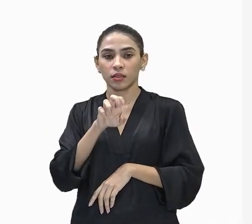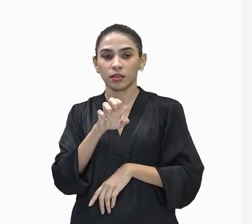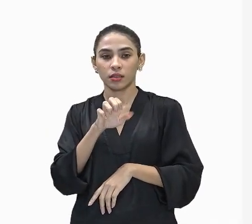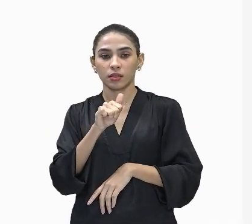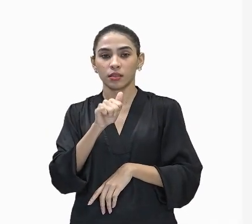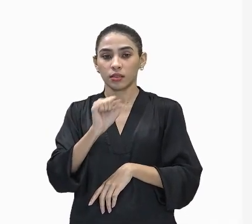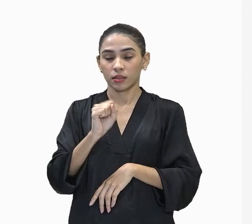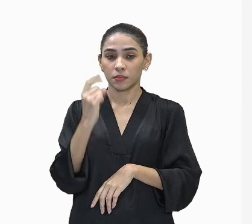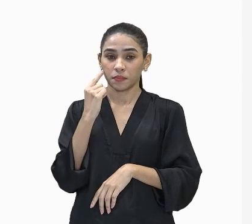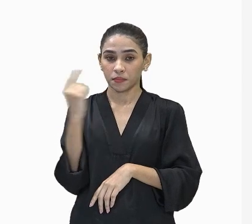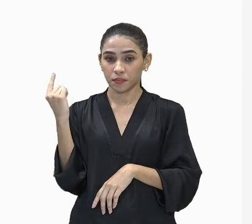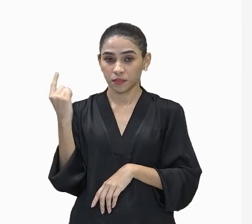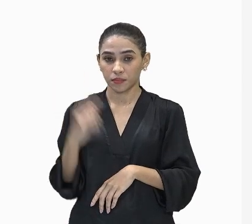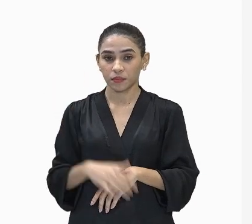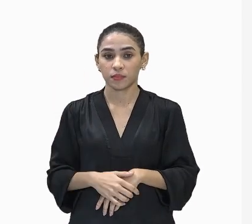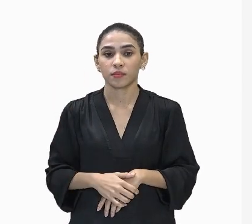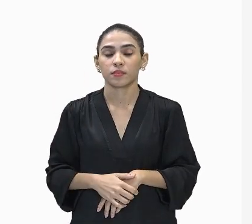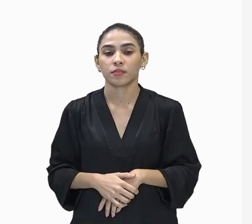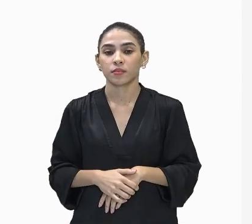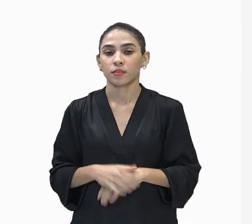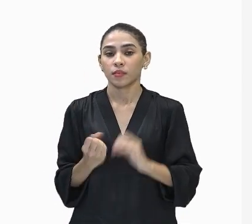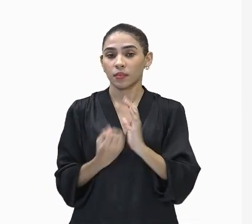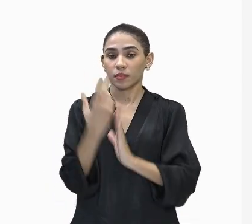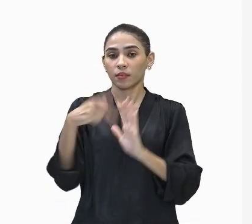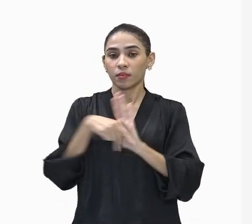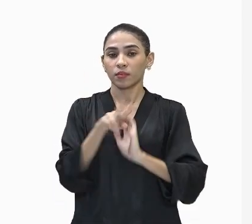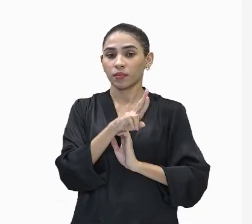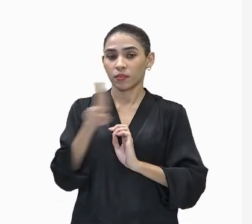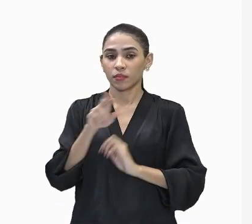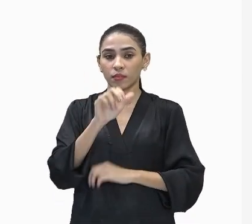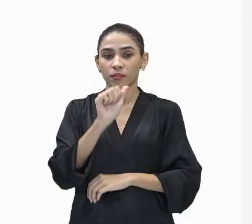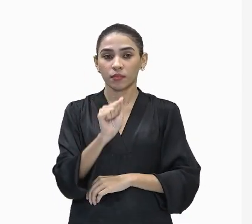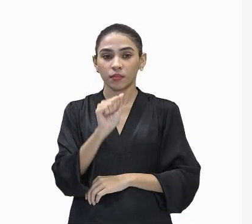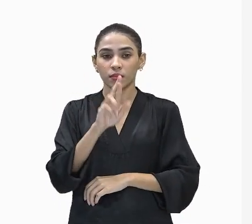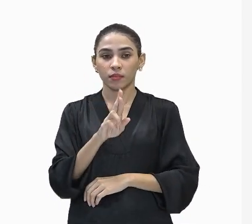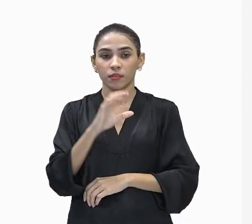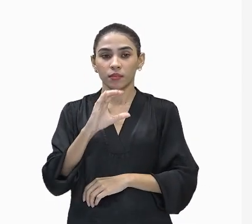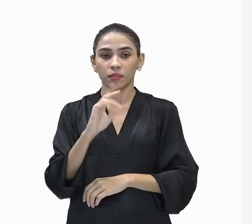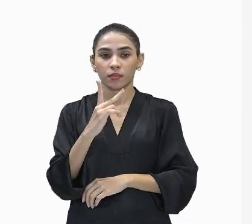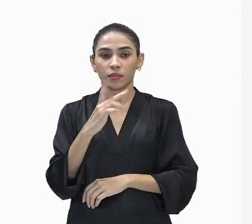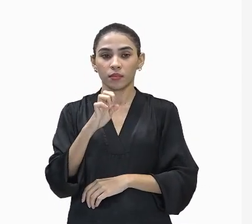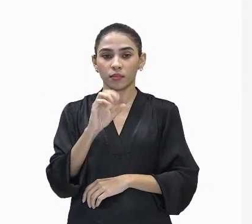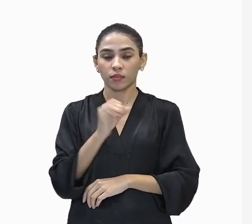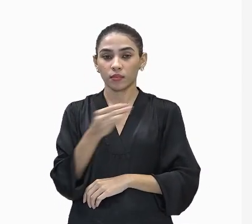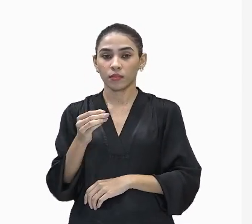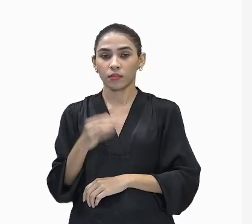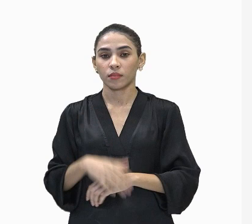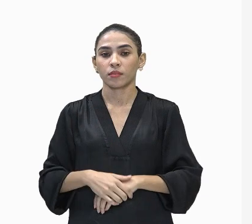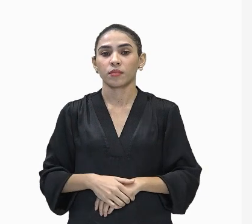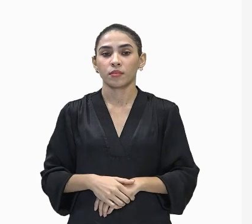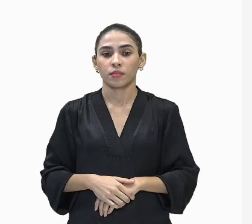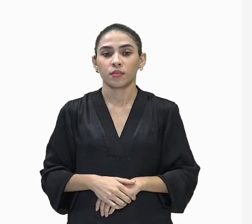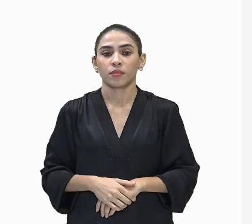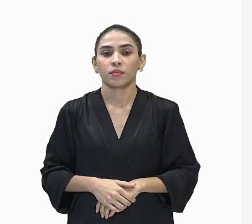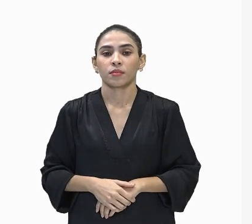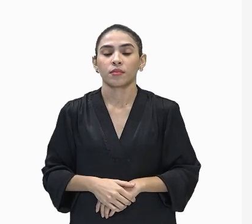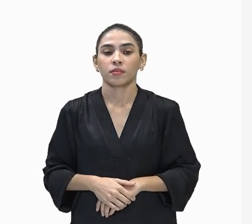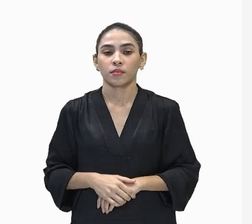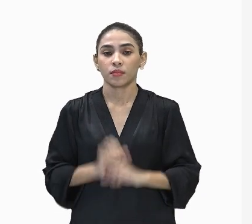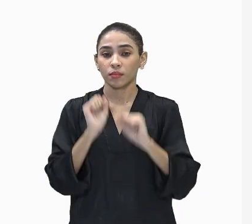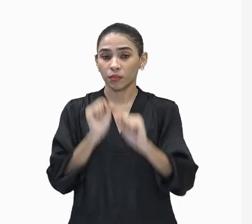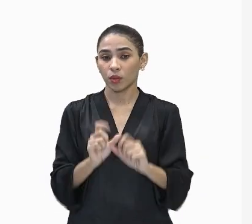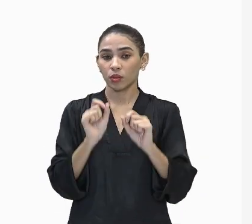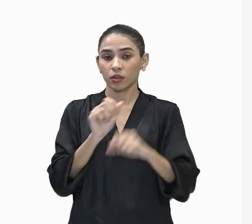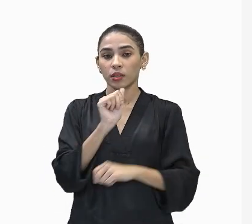Arquias ela tem aí uma origem do seu nome né os significa antigo ou primitivo elas